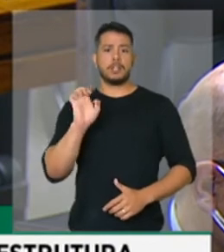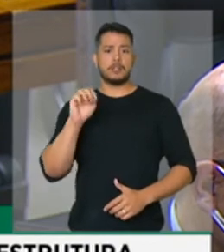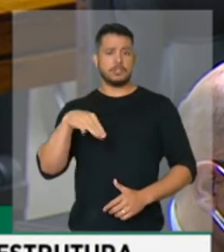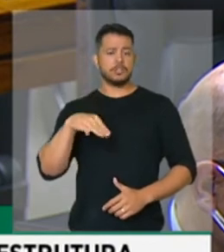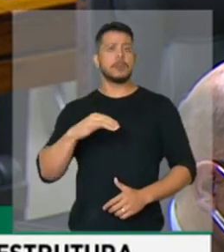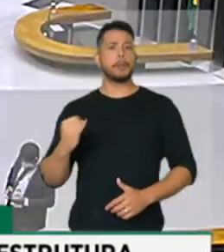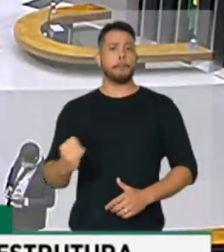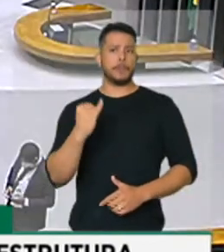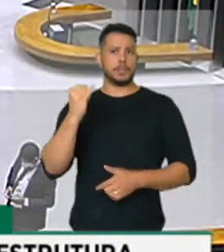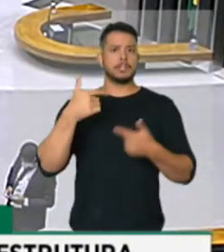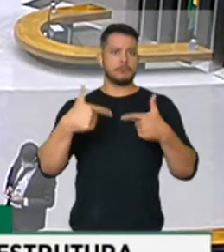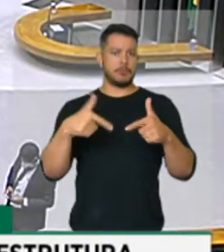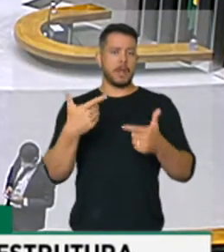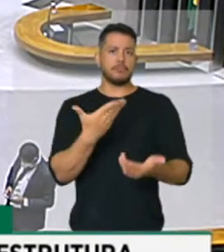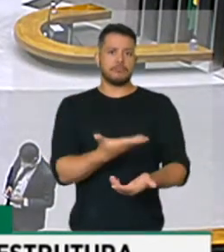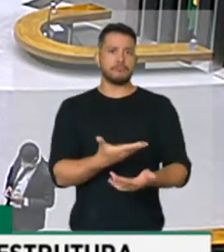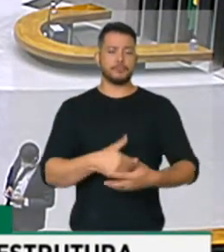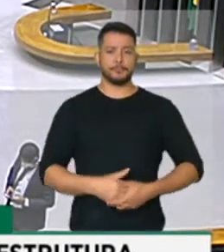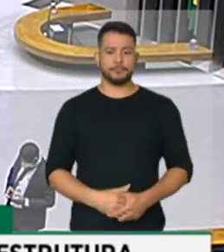obrigado.